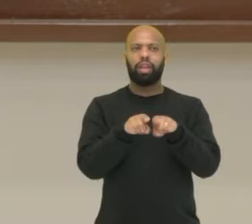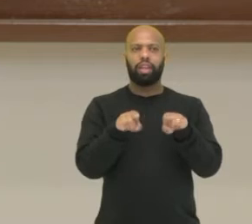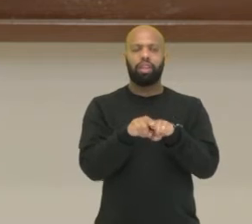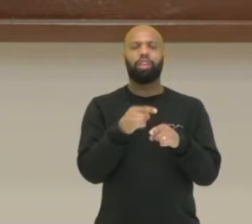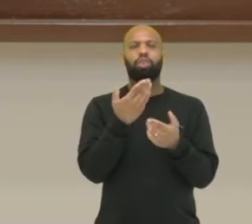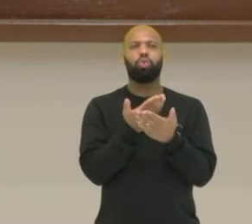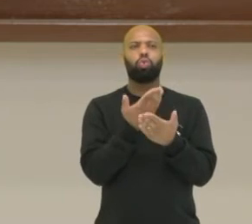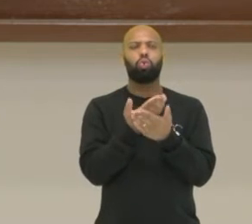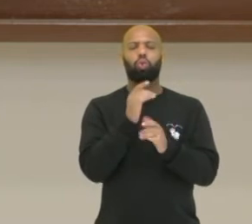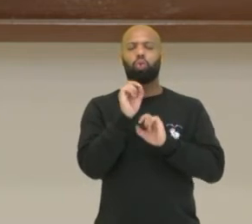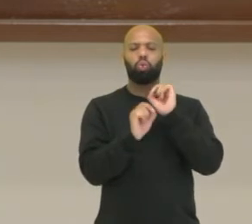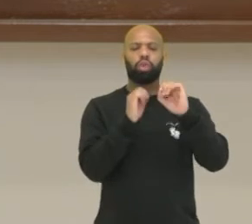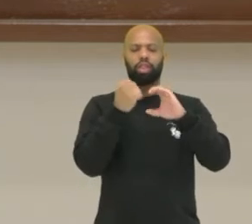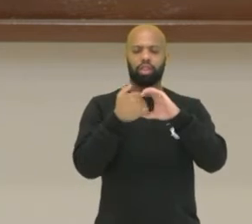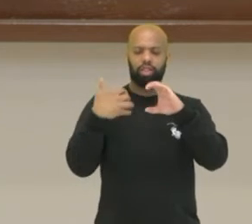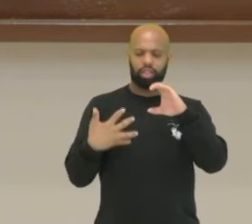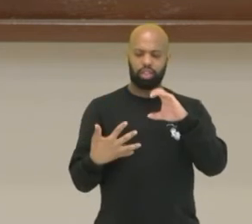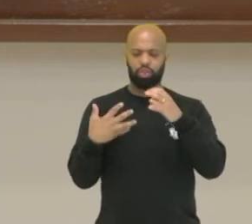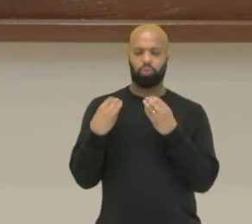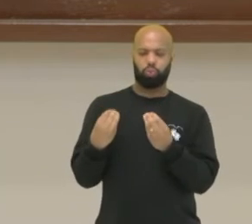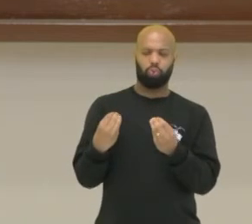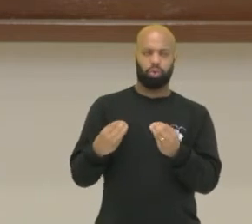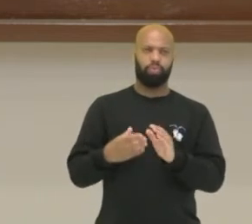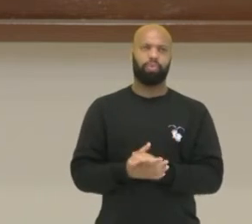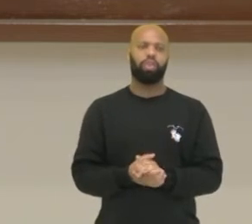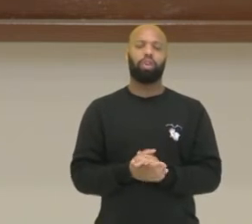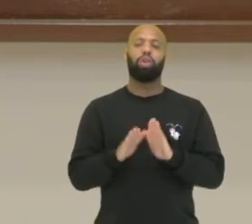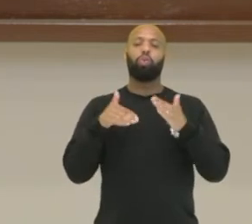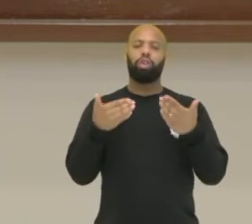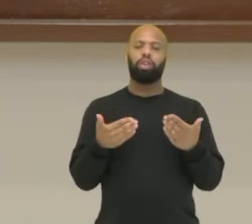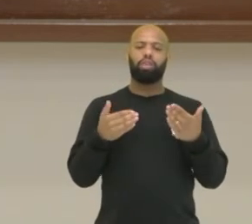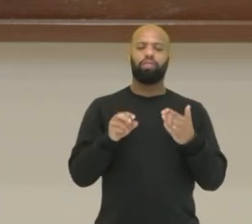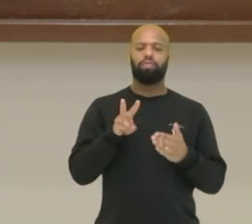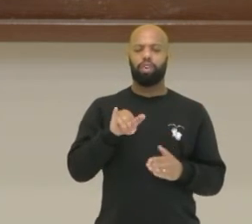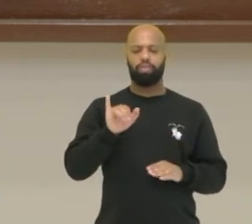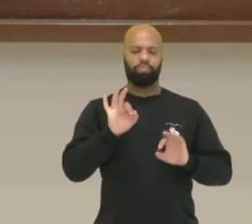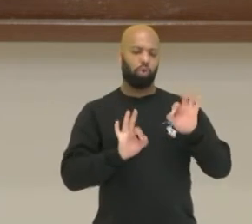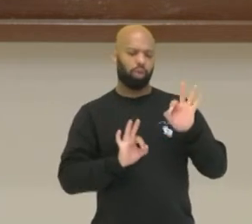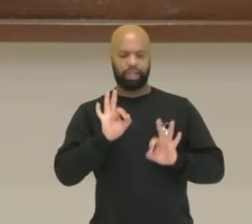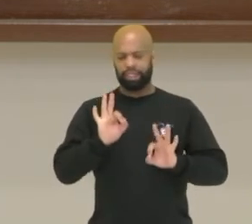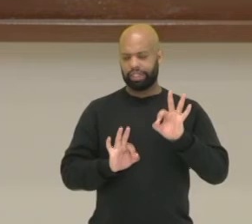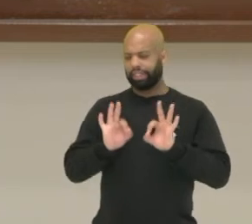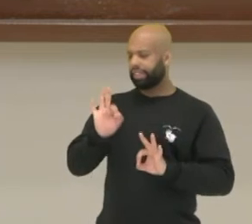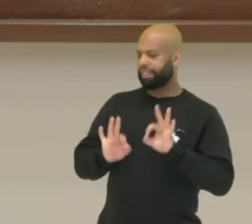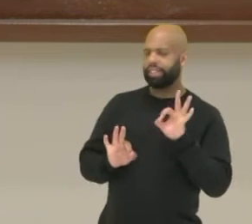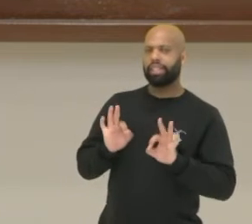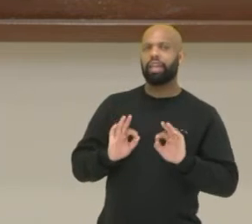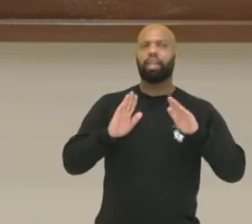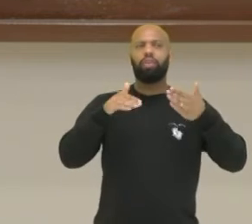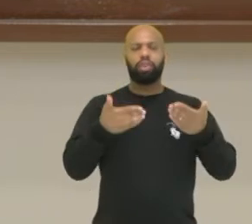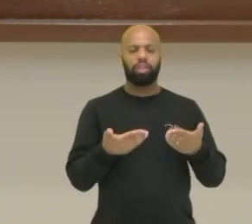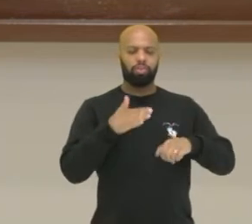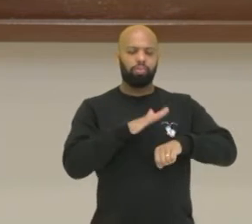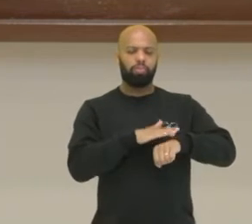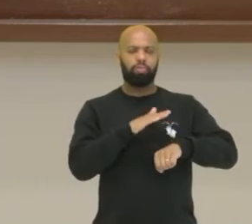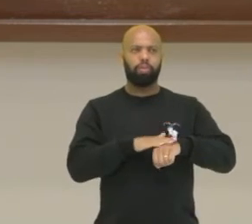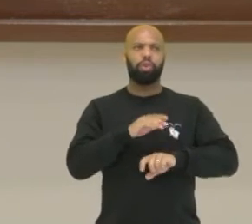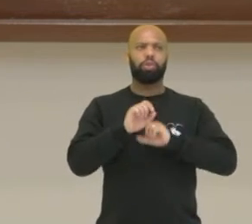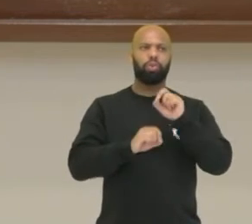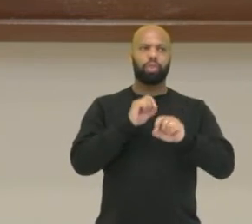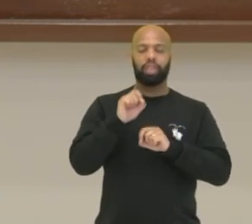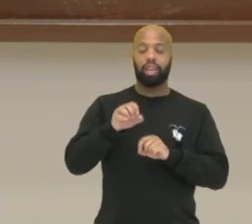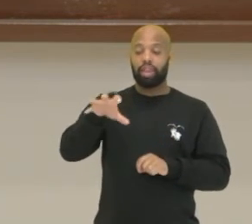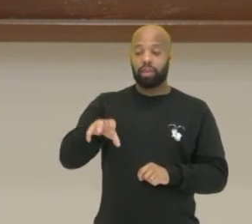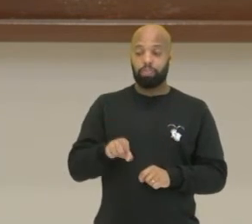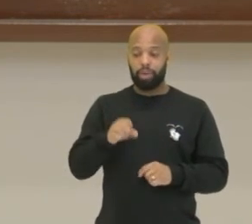das características e como eles são. Então, quando vamos organizar, é claro que quando nós tiramos essa informação ali